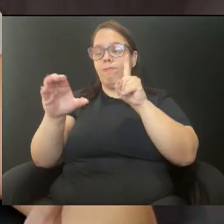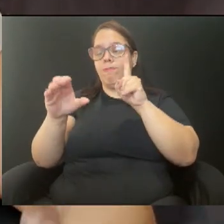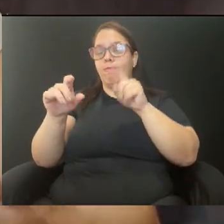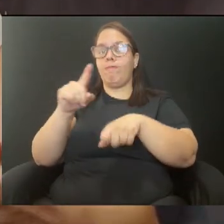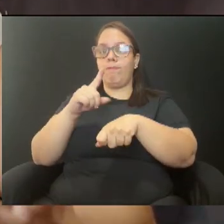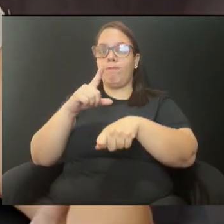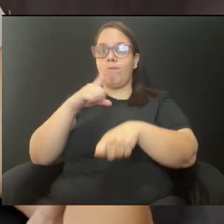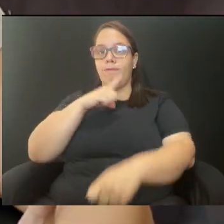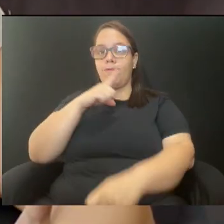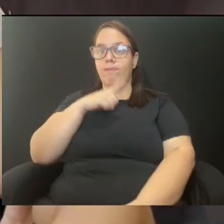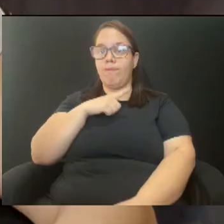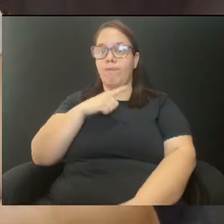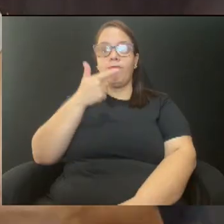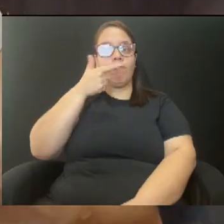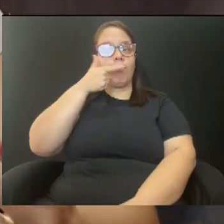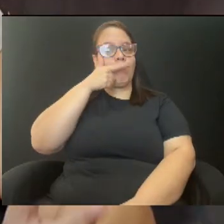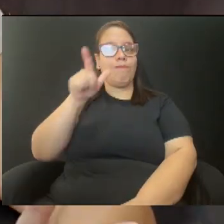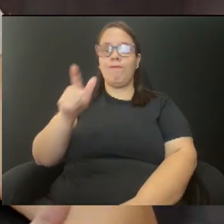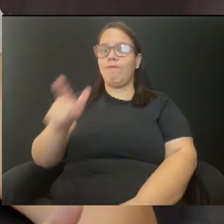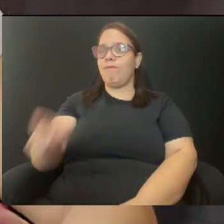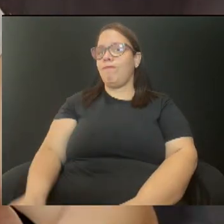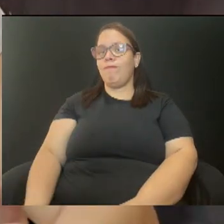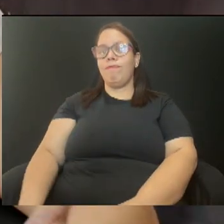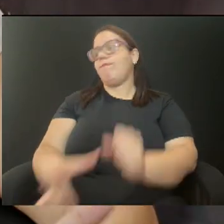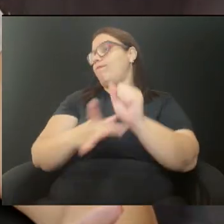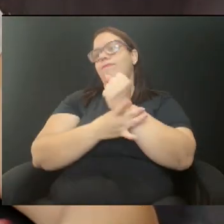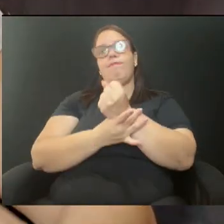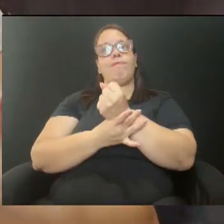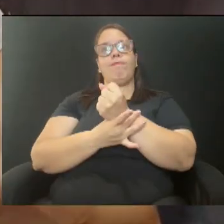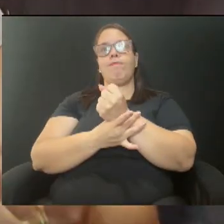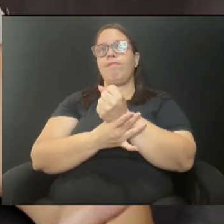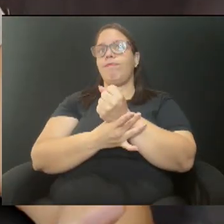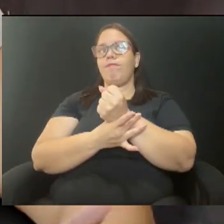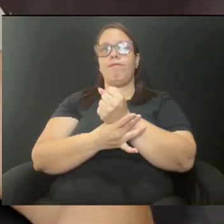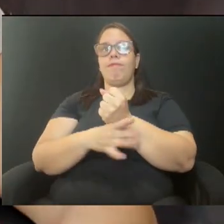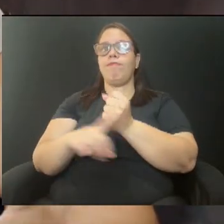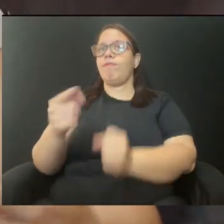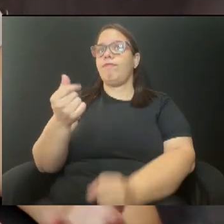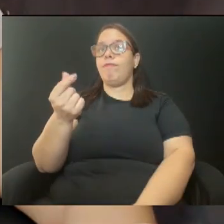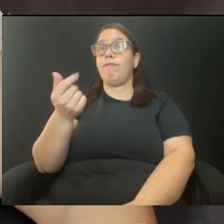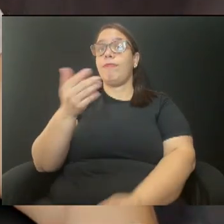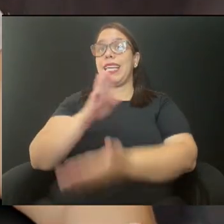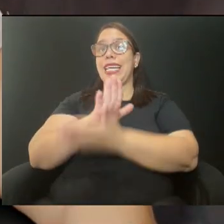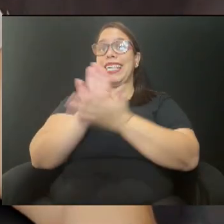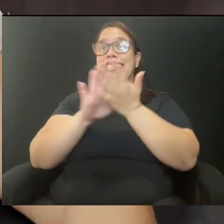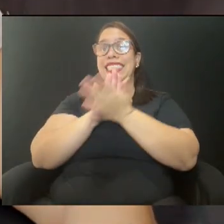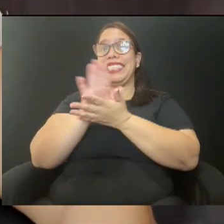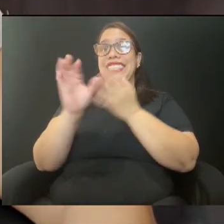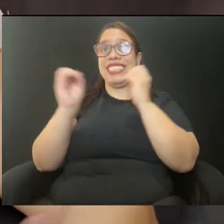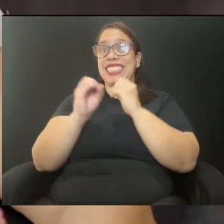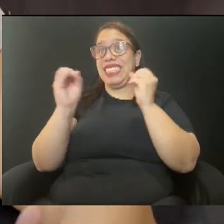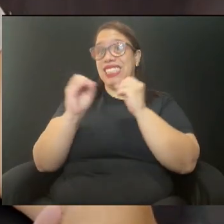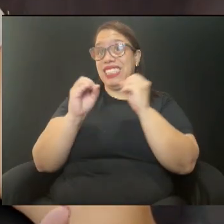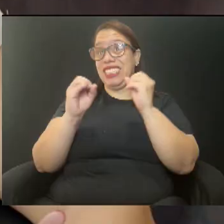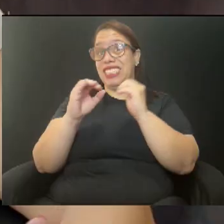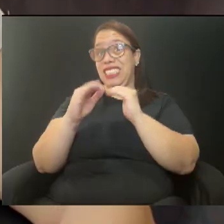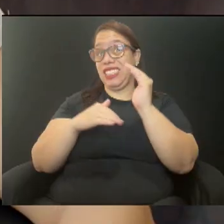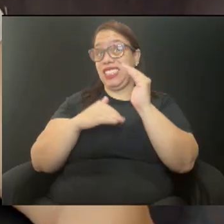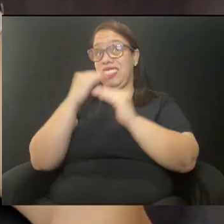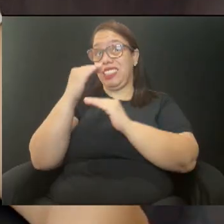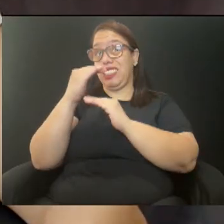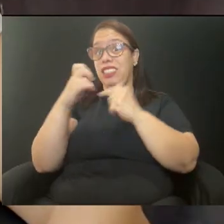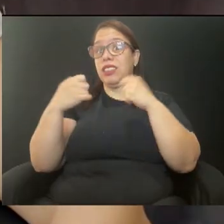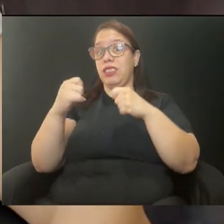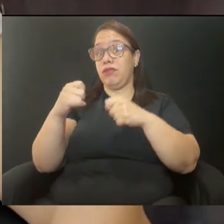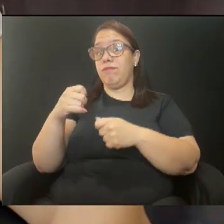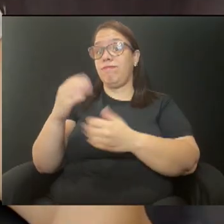ter esse seguro, né? Ele vai ter que ficar sem renda nenhuma e muitas vezes passar até alguma necessidade. Então, o jovem, ele